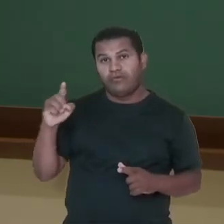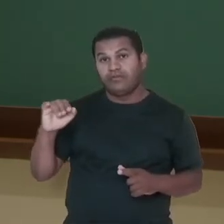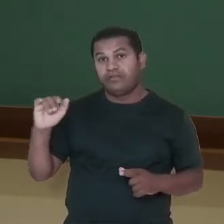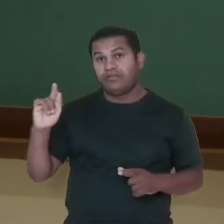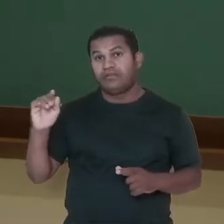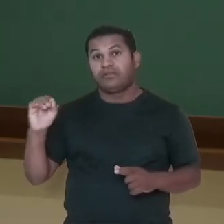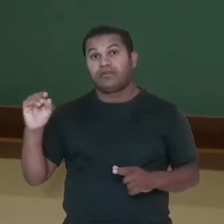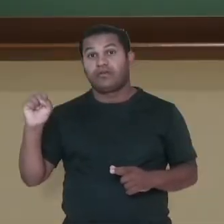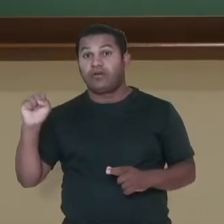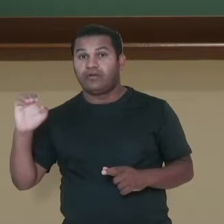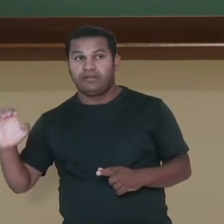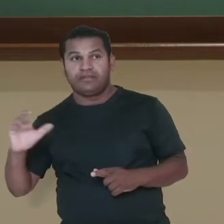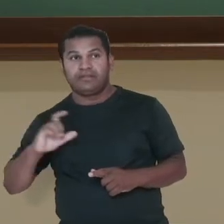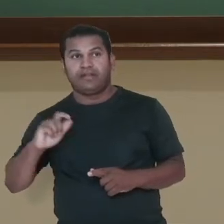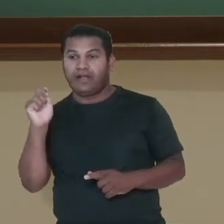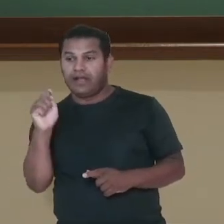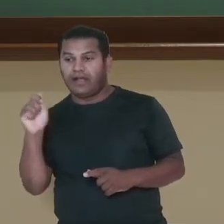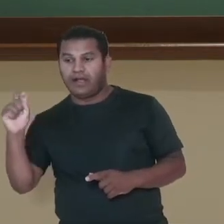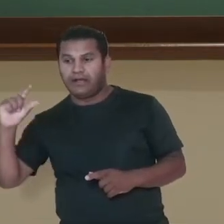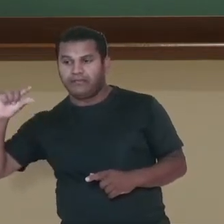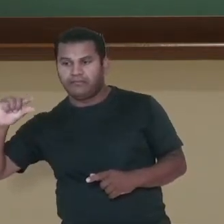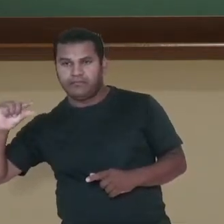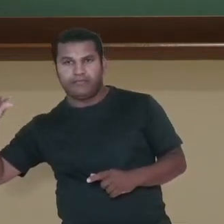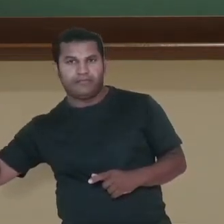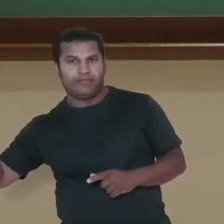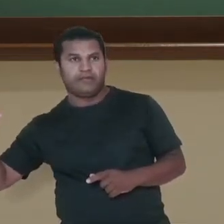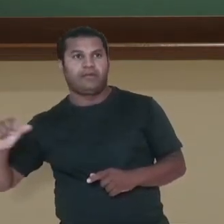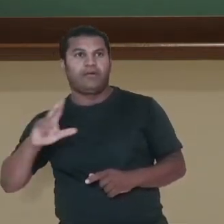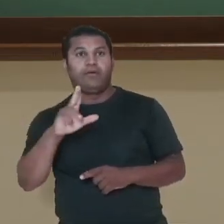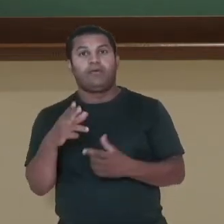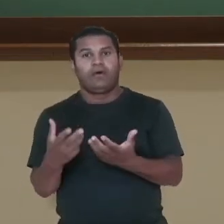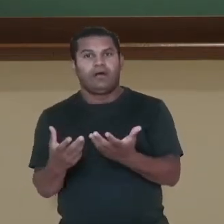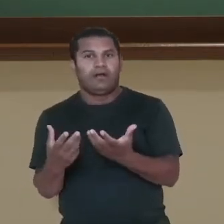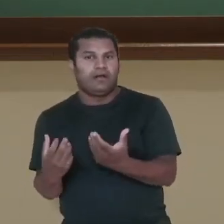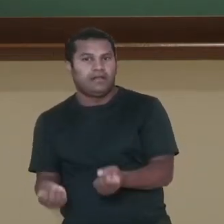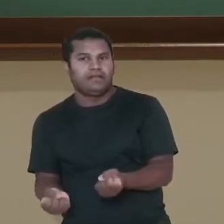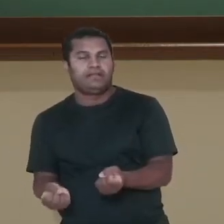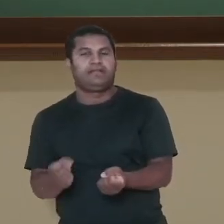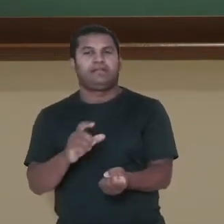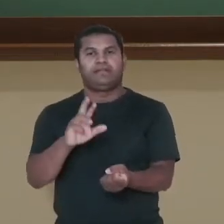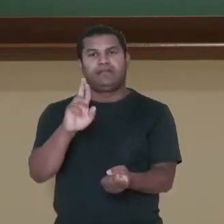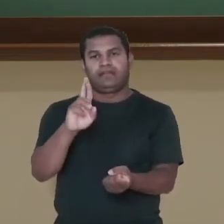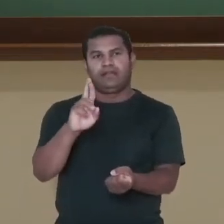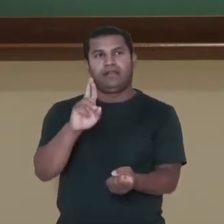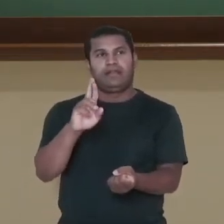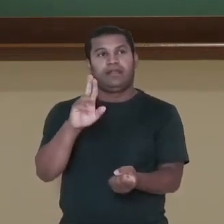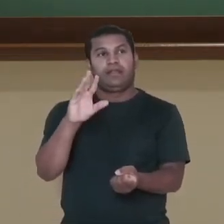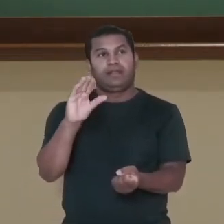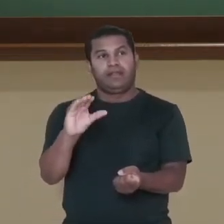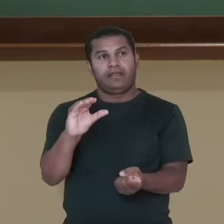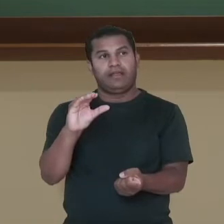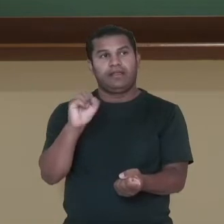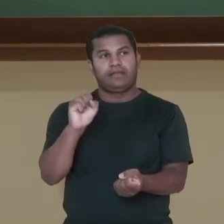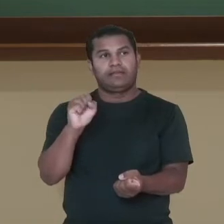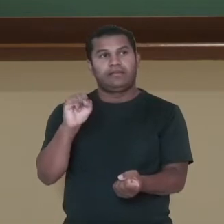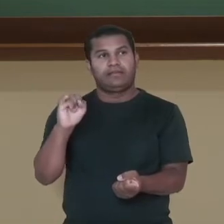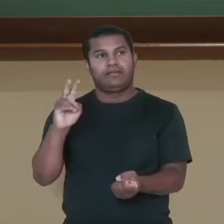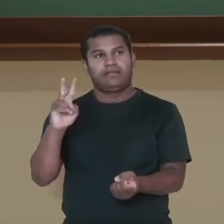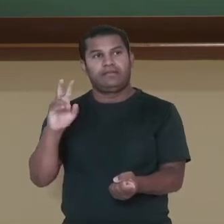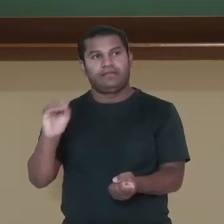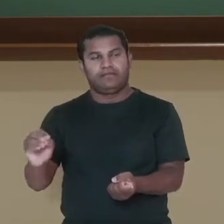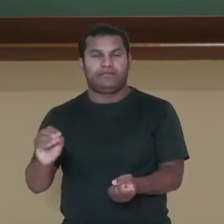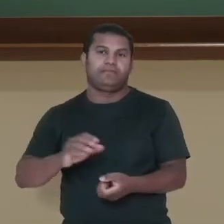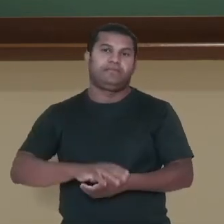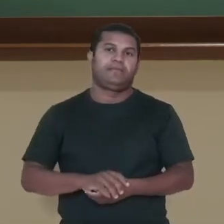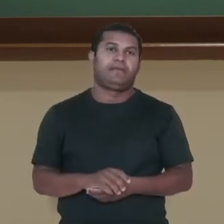algumas literaturas vão chamar ela de gene recessivo. Sempre é interessante você usar o termo alelo, porque a gente está falando de variações do